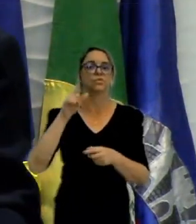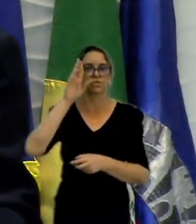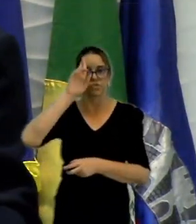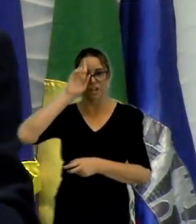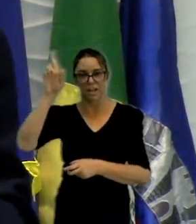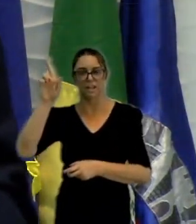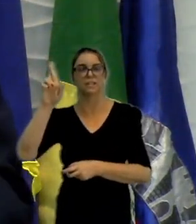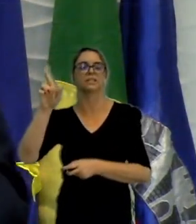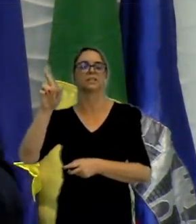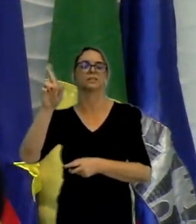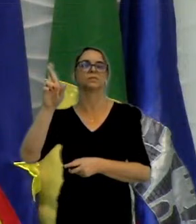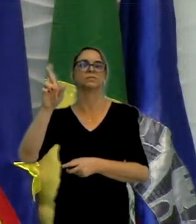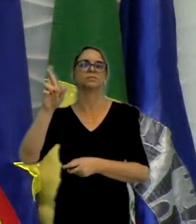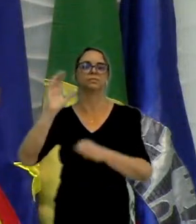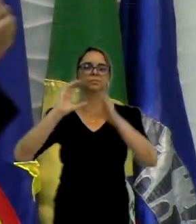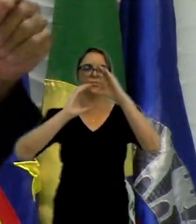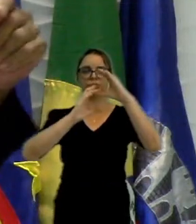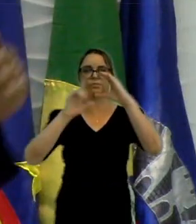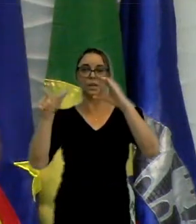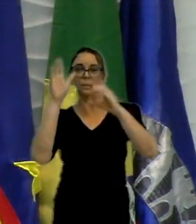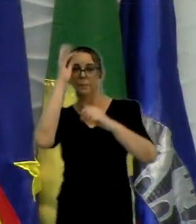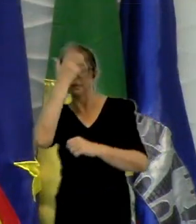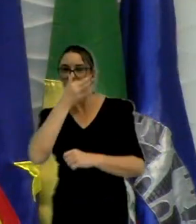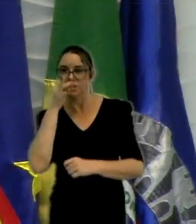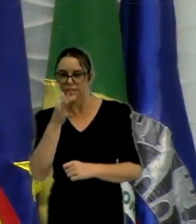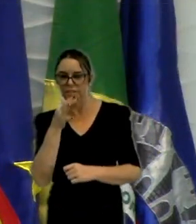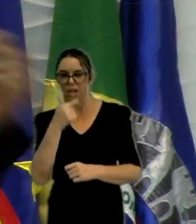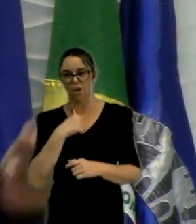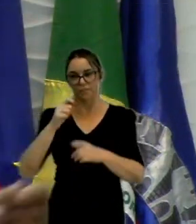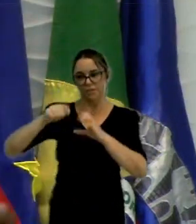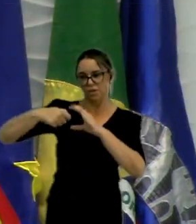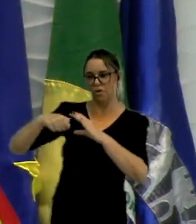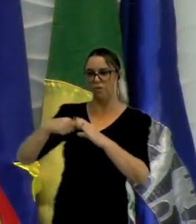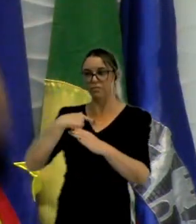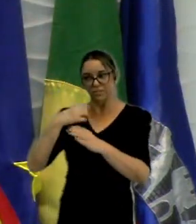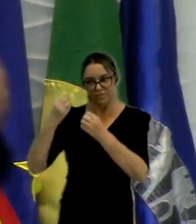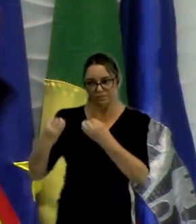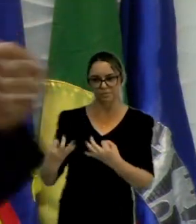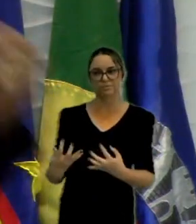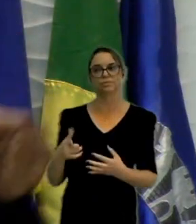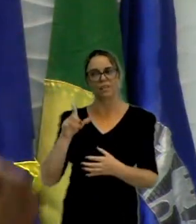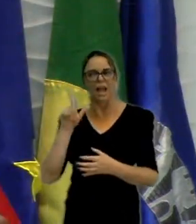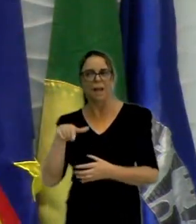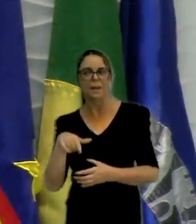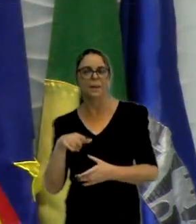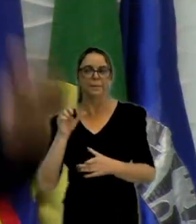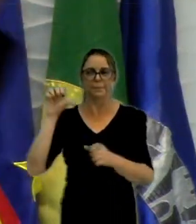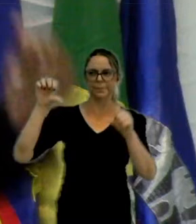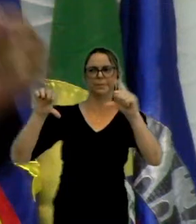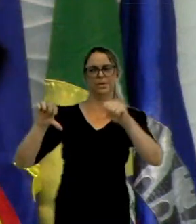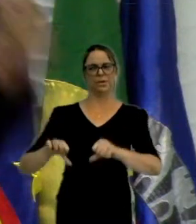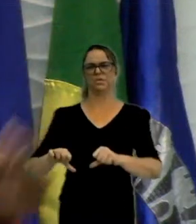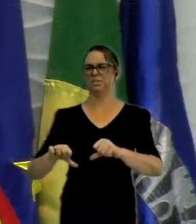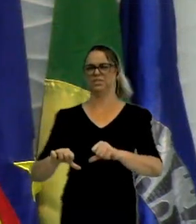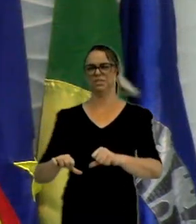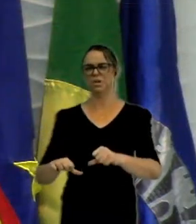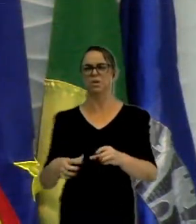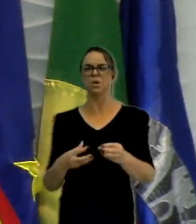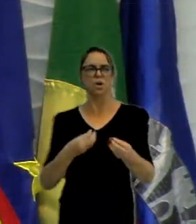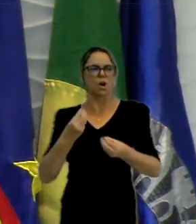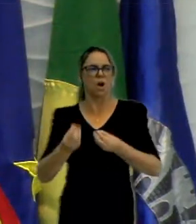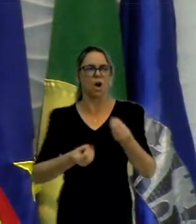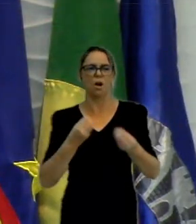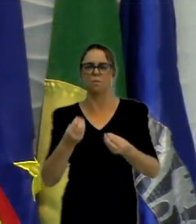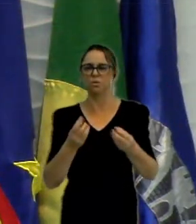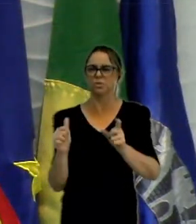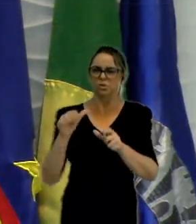fiz um vídeo e disse: vai piorar a Compensa. Por quê? Como é que troca um gerente da Compensa,